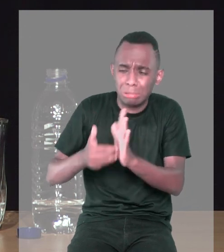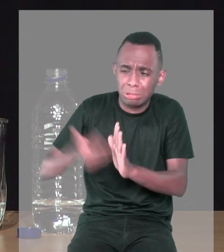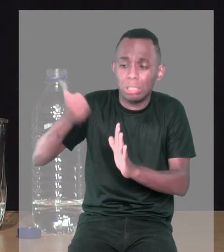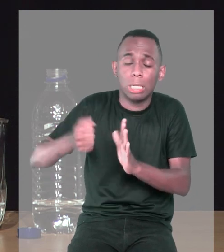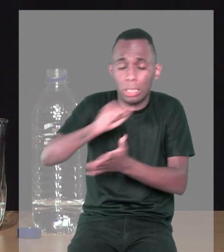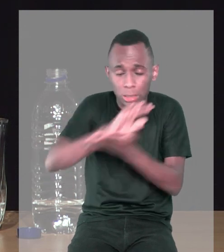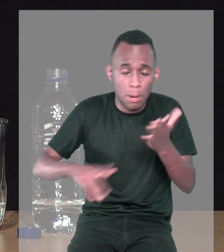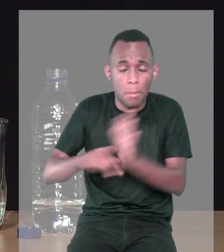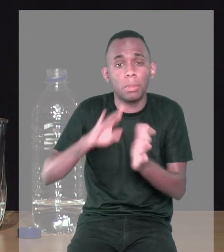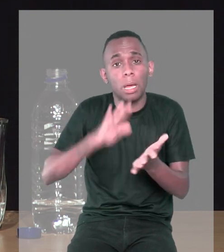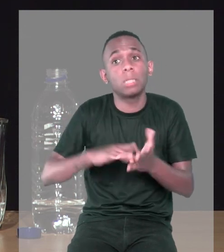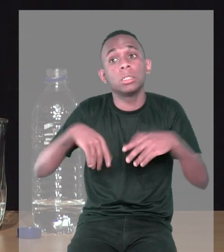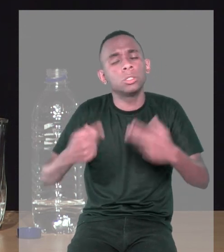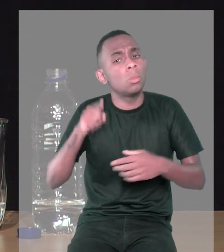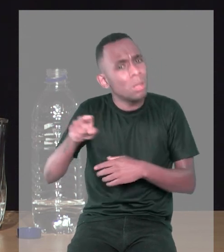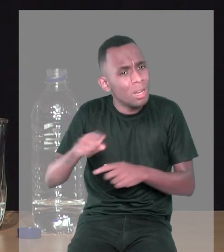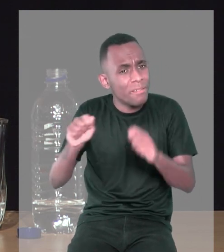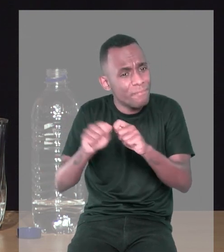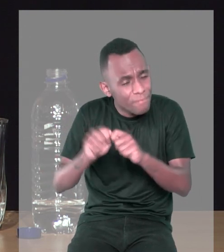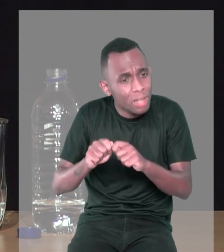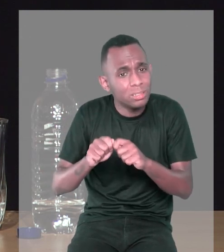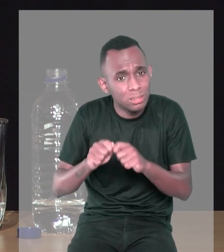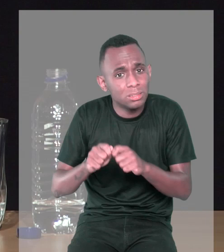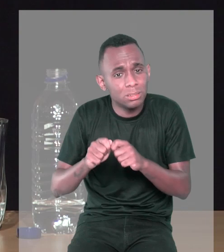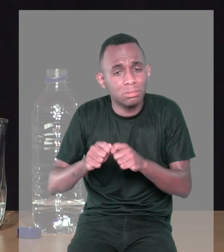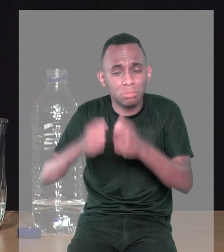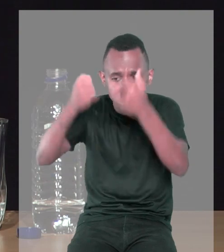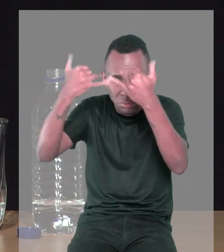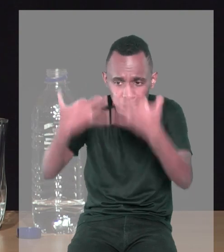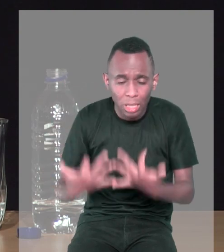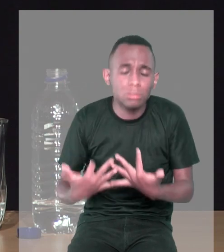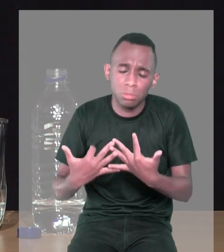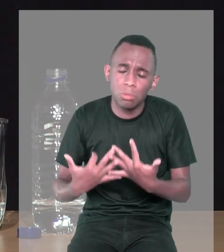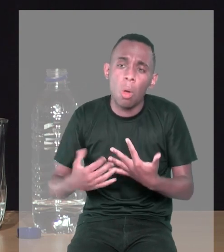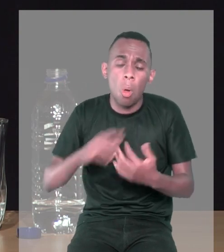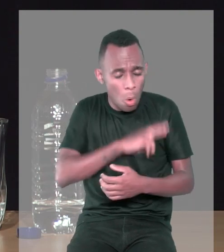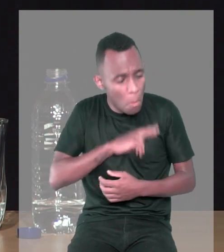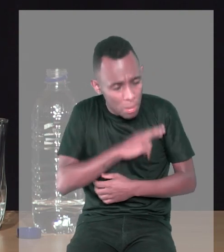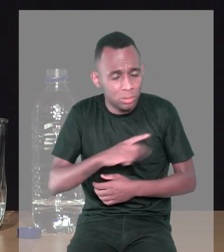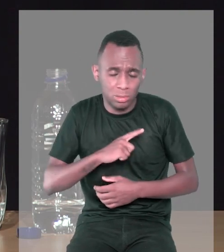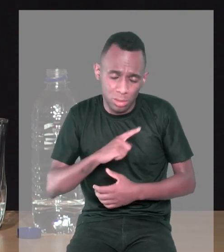narrativa com uma retórica romântica em 2020,